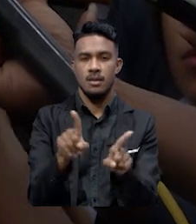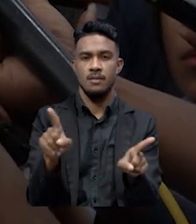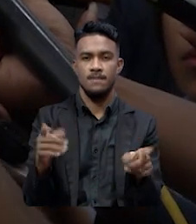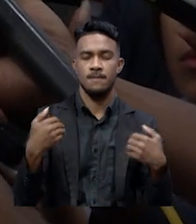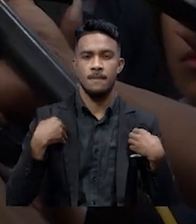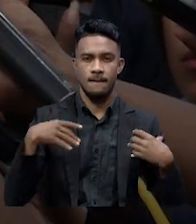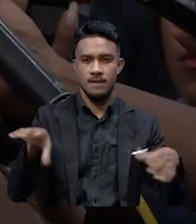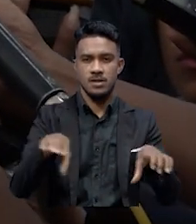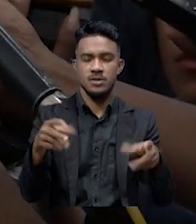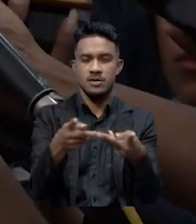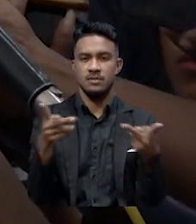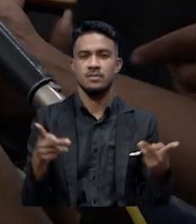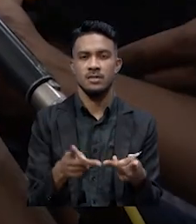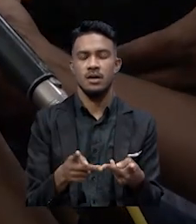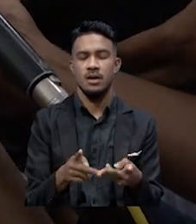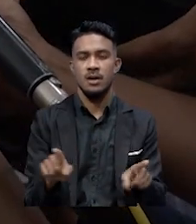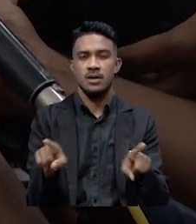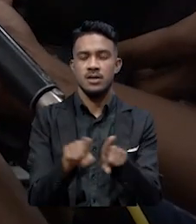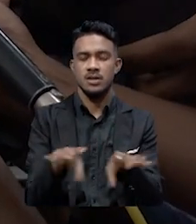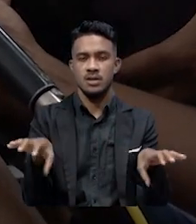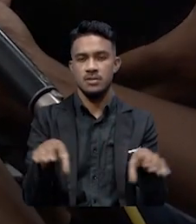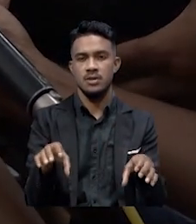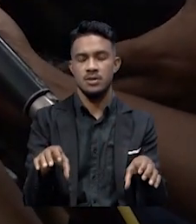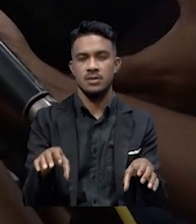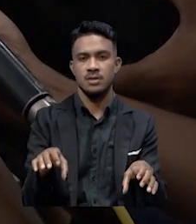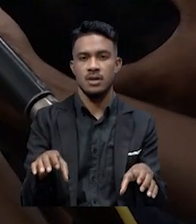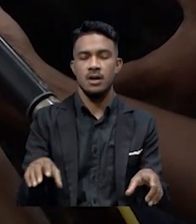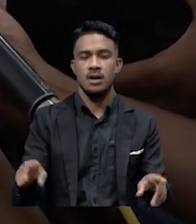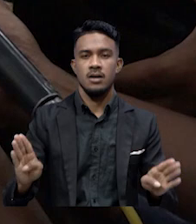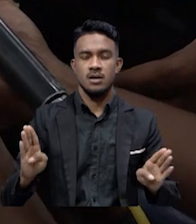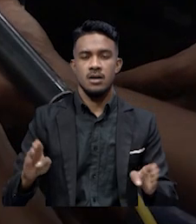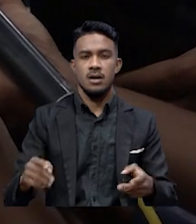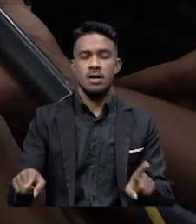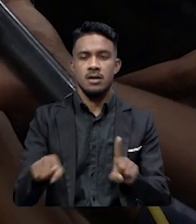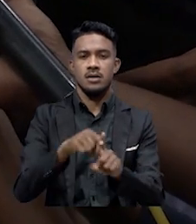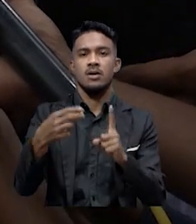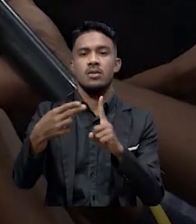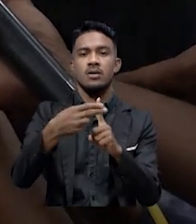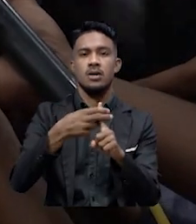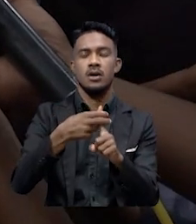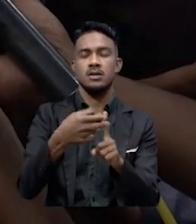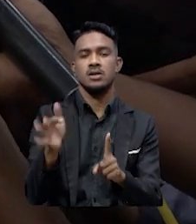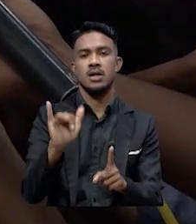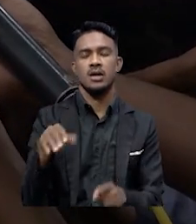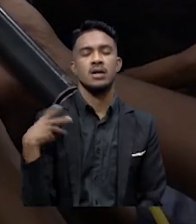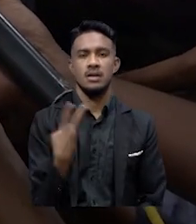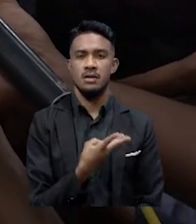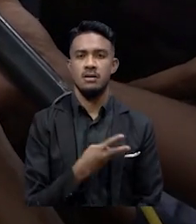campo trabalho para trabalhador doméstico, nebe, hotel Siramos e Ladum.